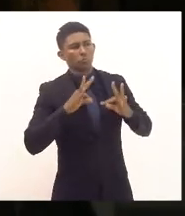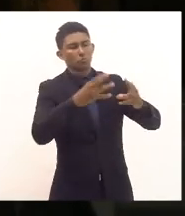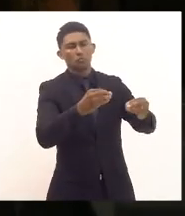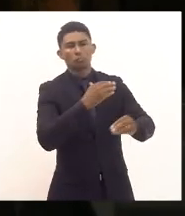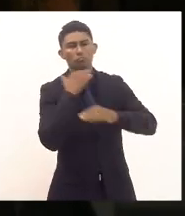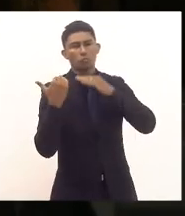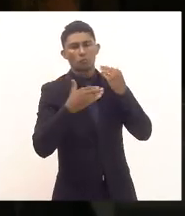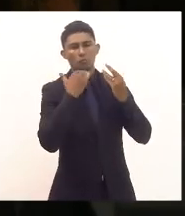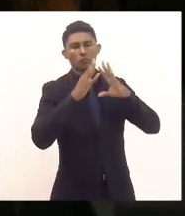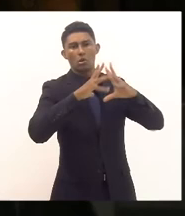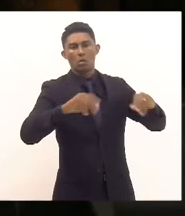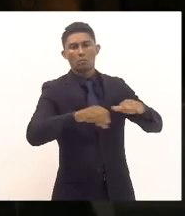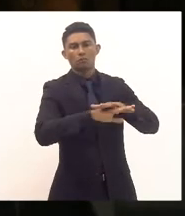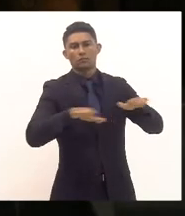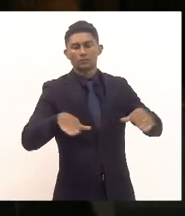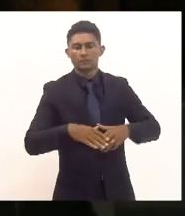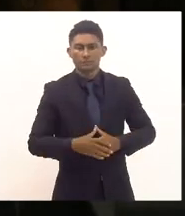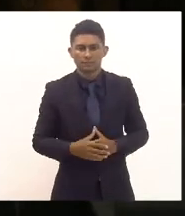estado